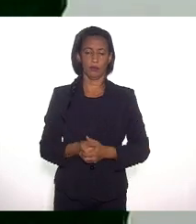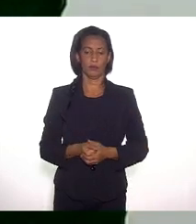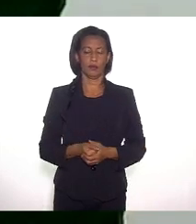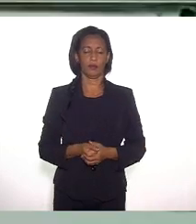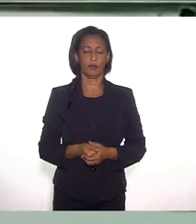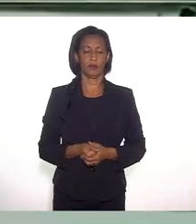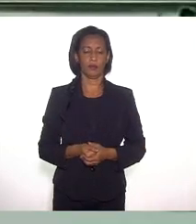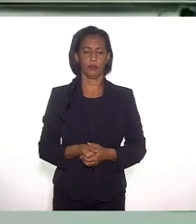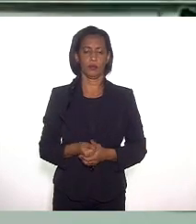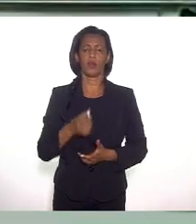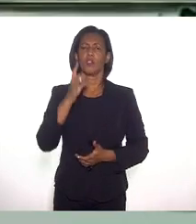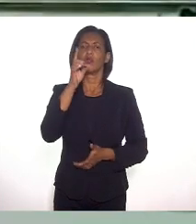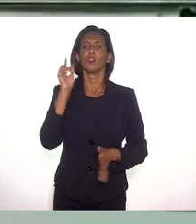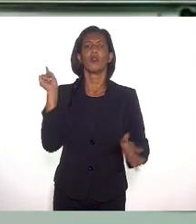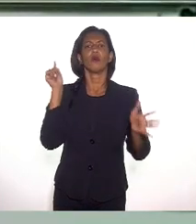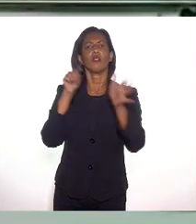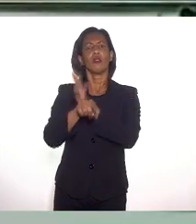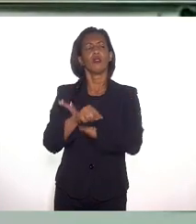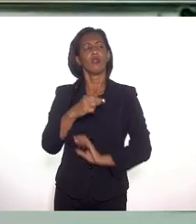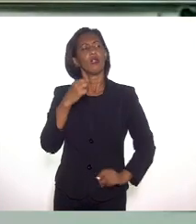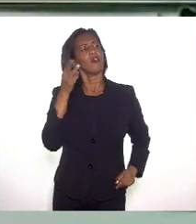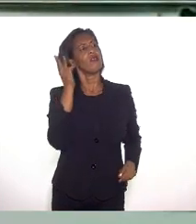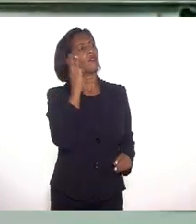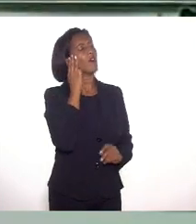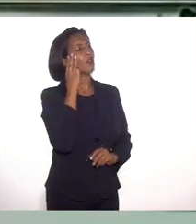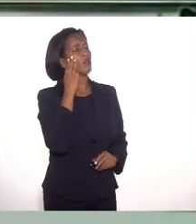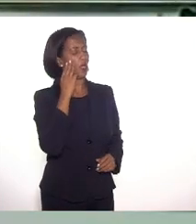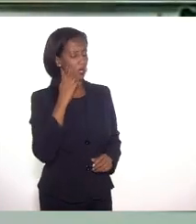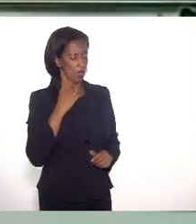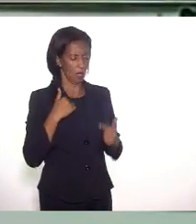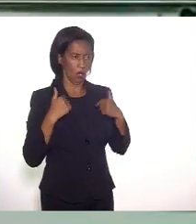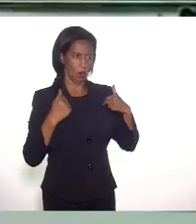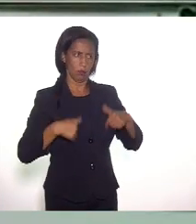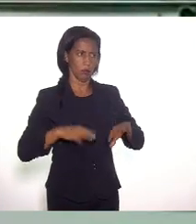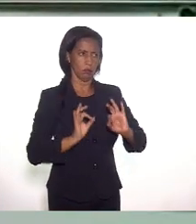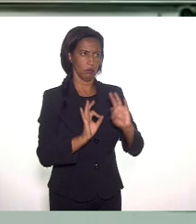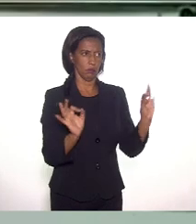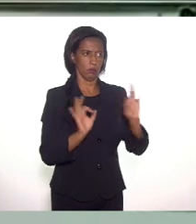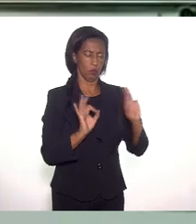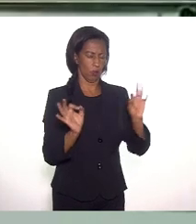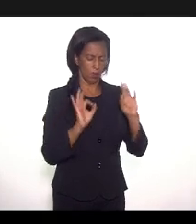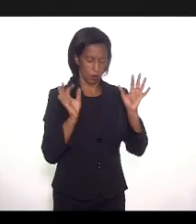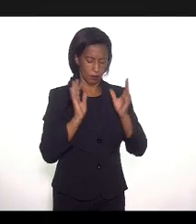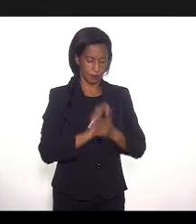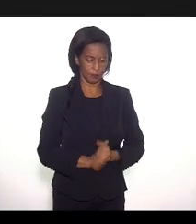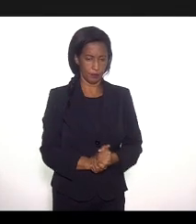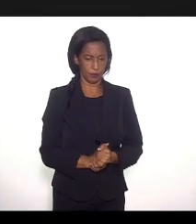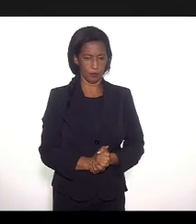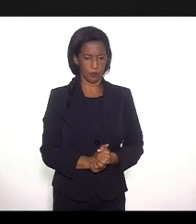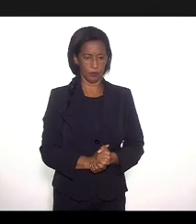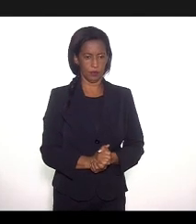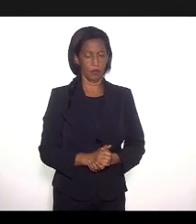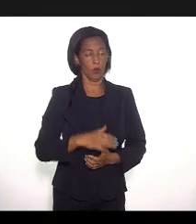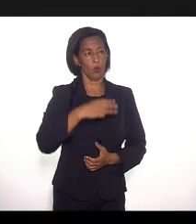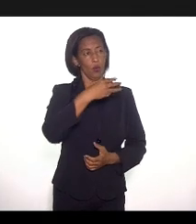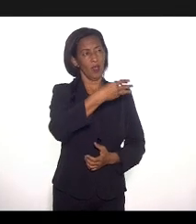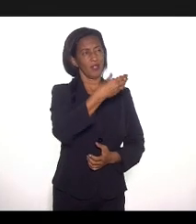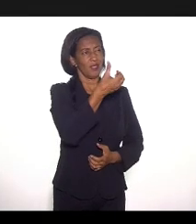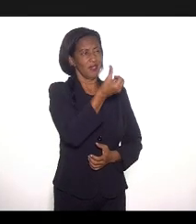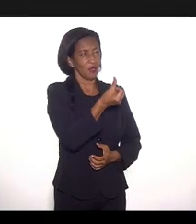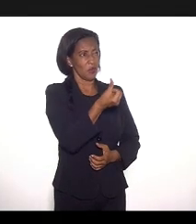queria só fazer uma pergunta ao deputado Valdec. Eu não estou aqui nesse momento na minha frente com a 3266